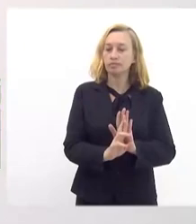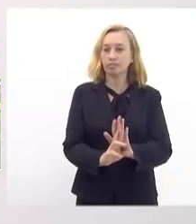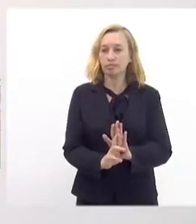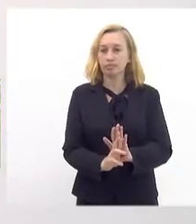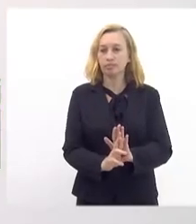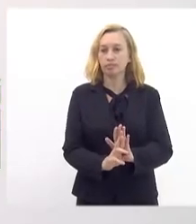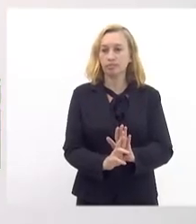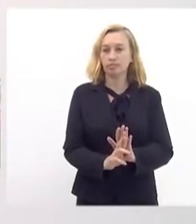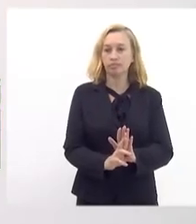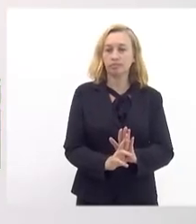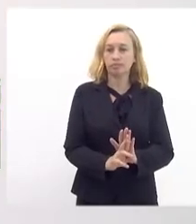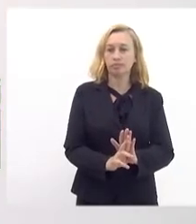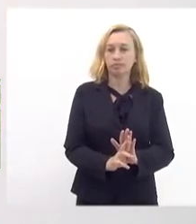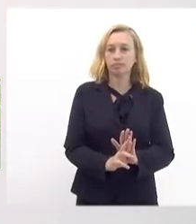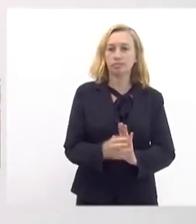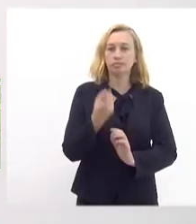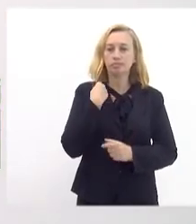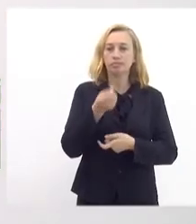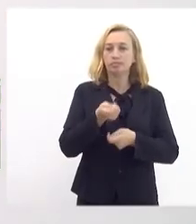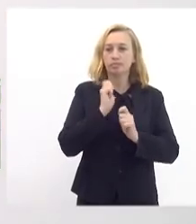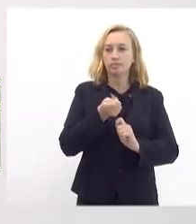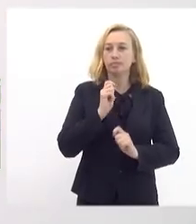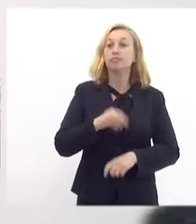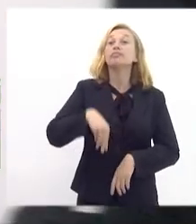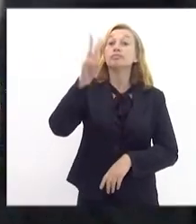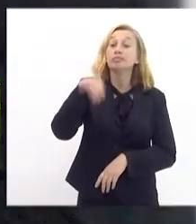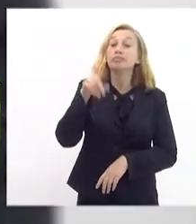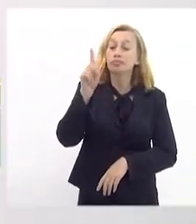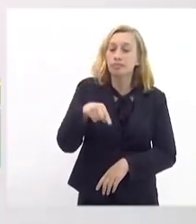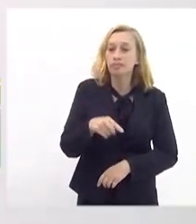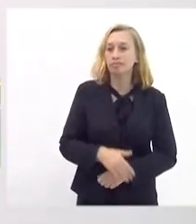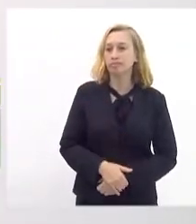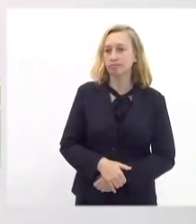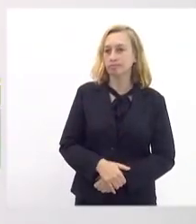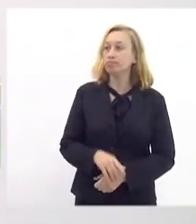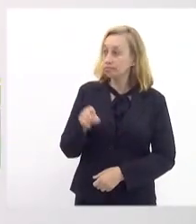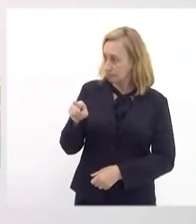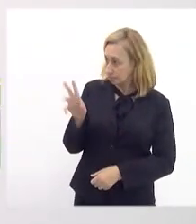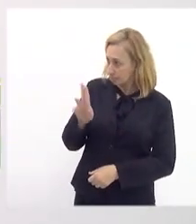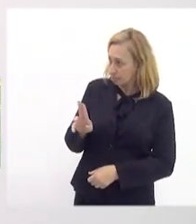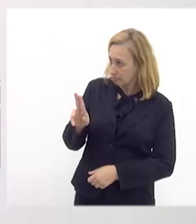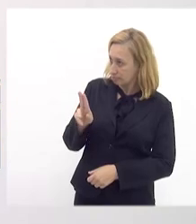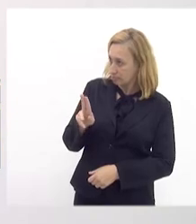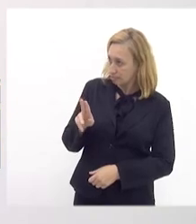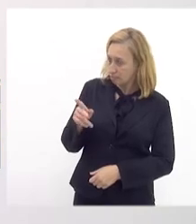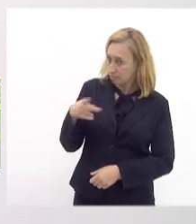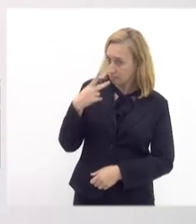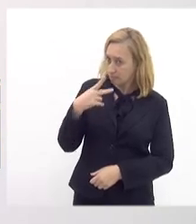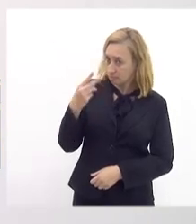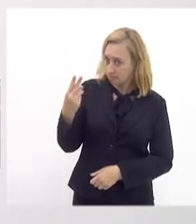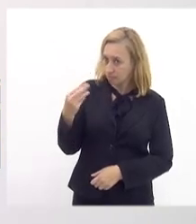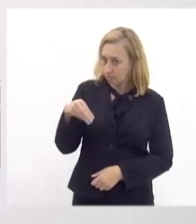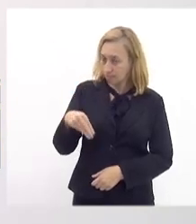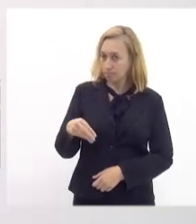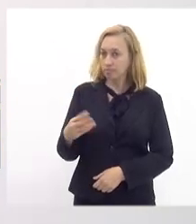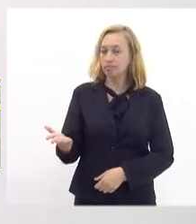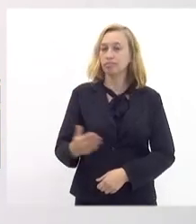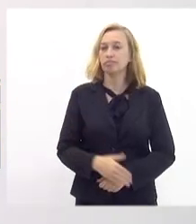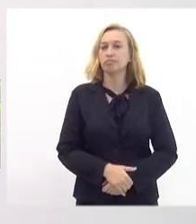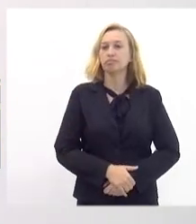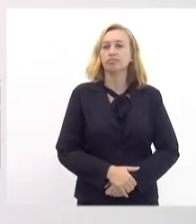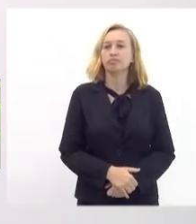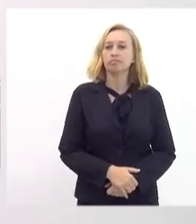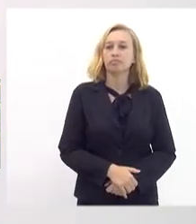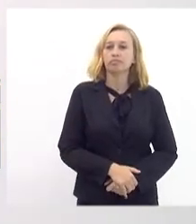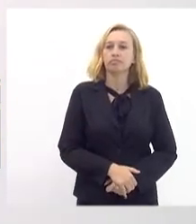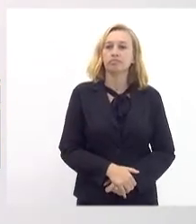pescadores que possam usar da palavra Quem são os dois e você vai usar Você vai usar da palavra três minutos que ele